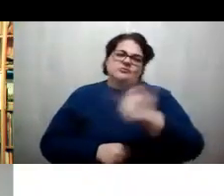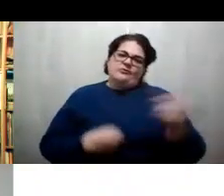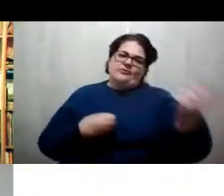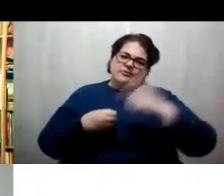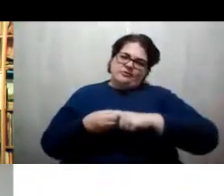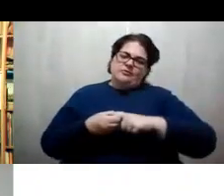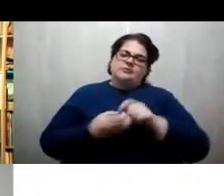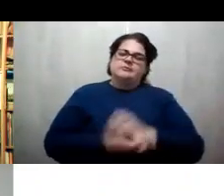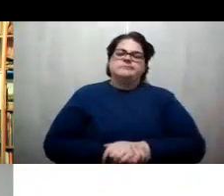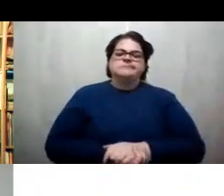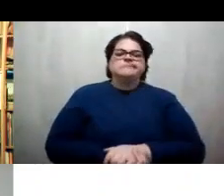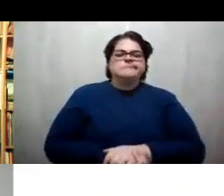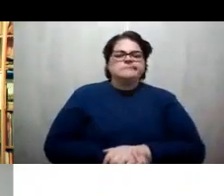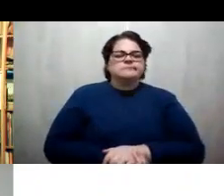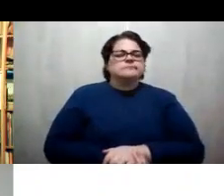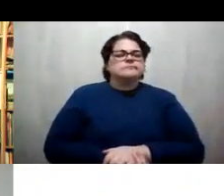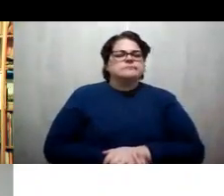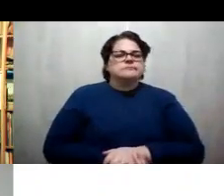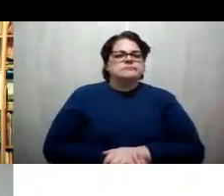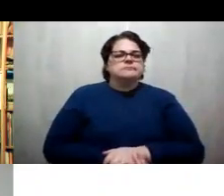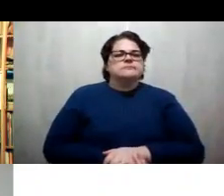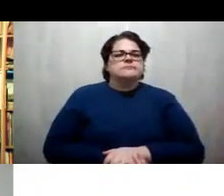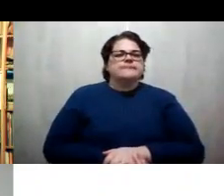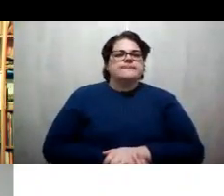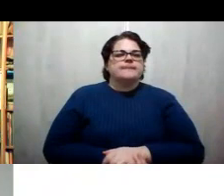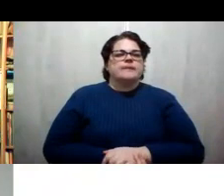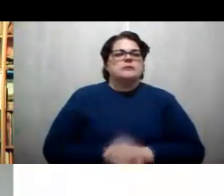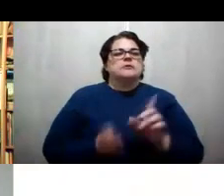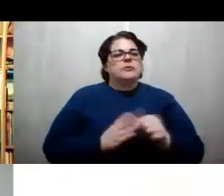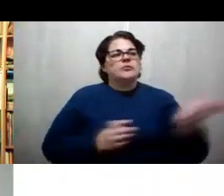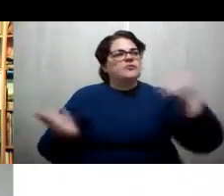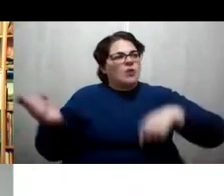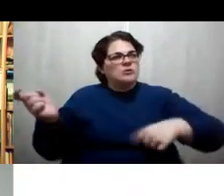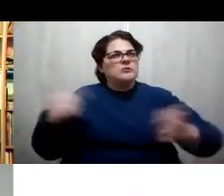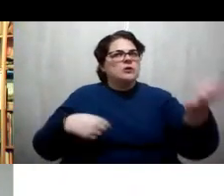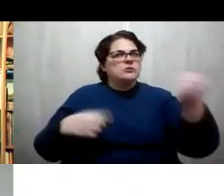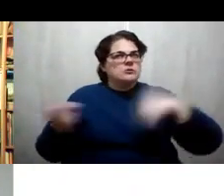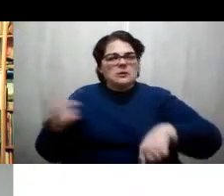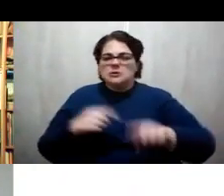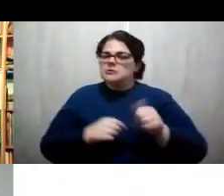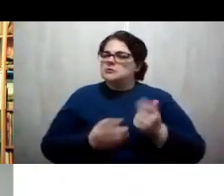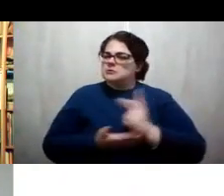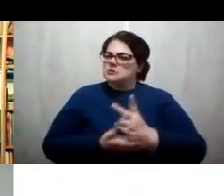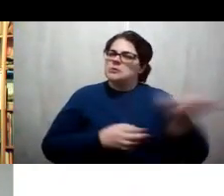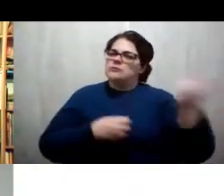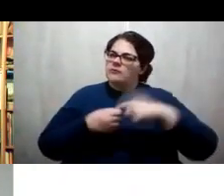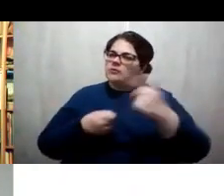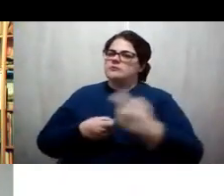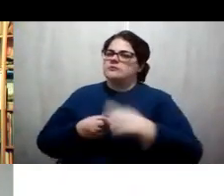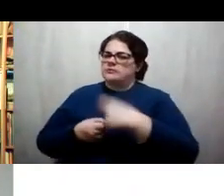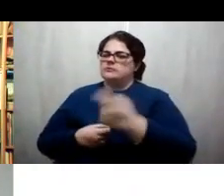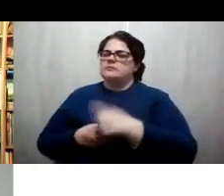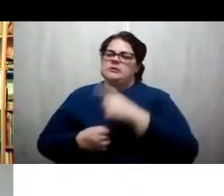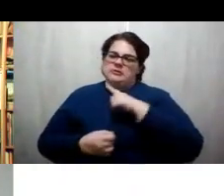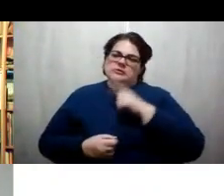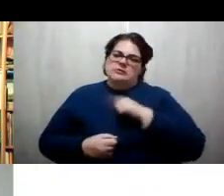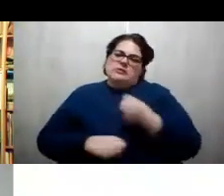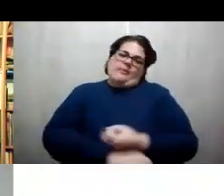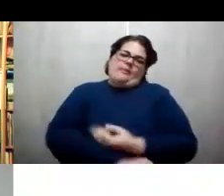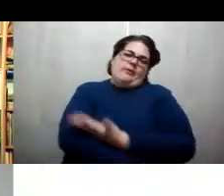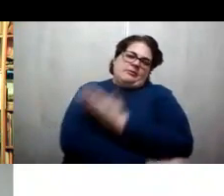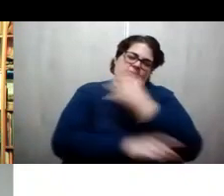Que maravilha! Então, E aí o público vai voltando, né? É incrível. a gente tem uma grande emoção de